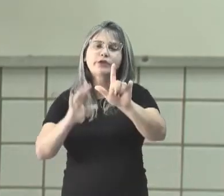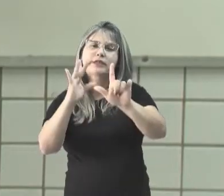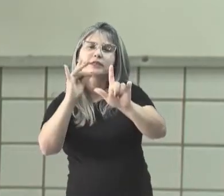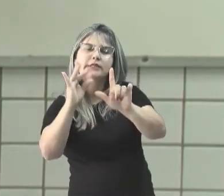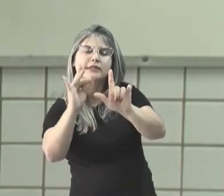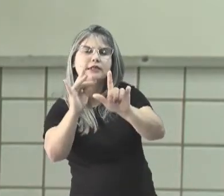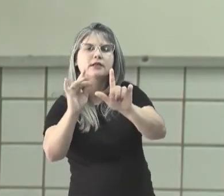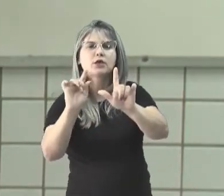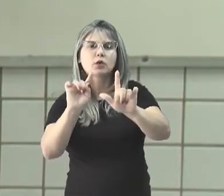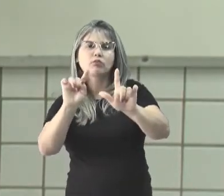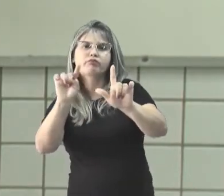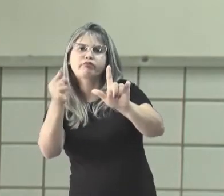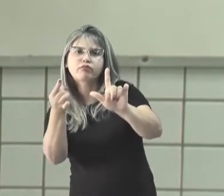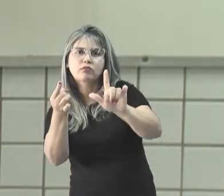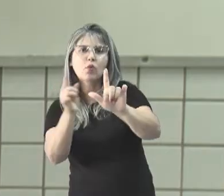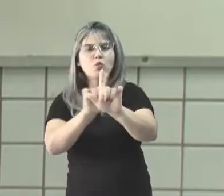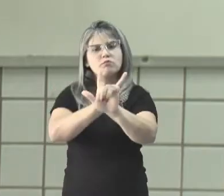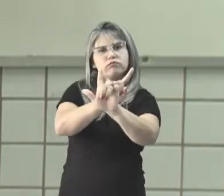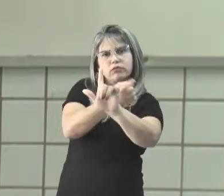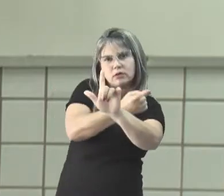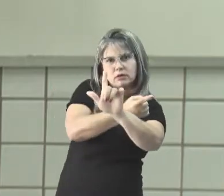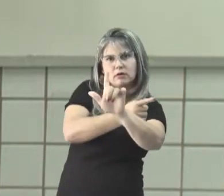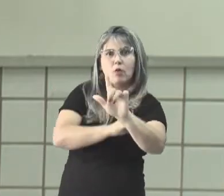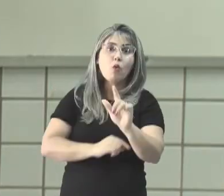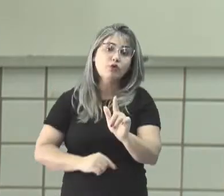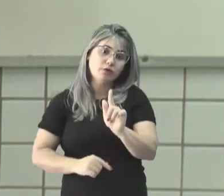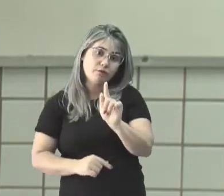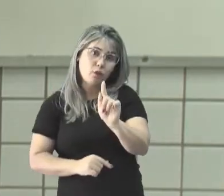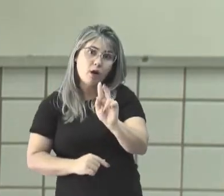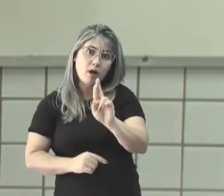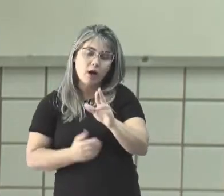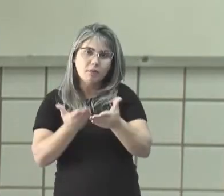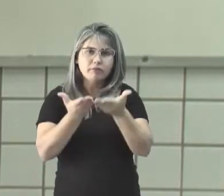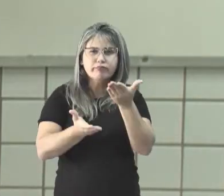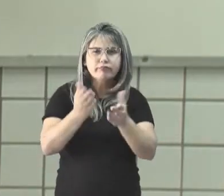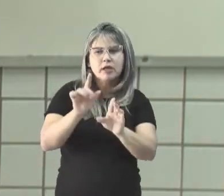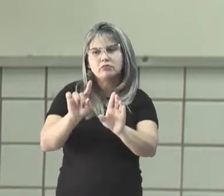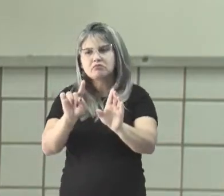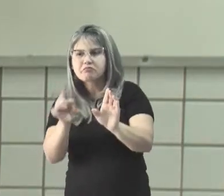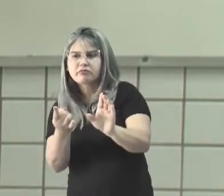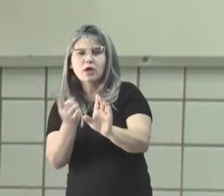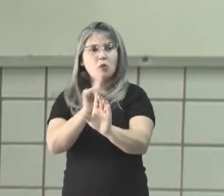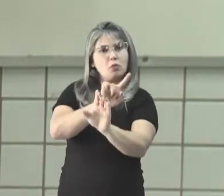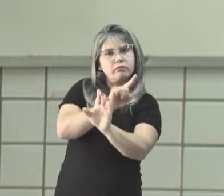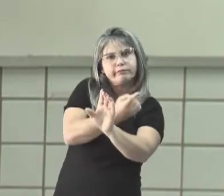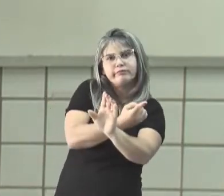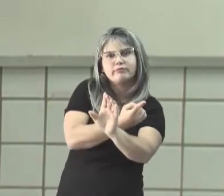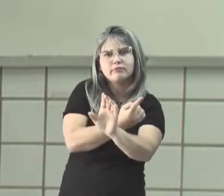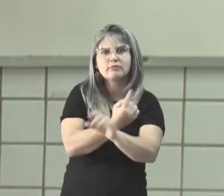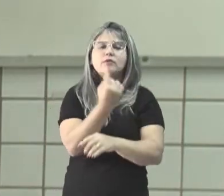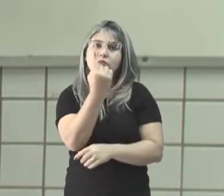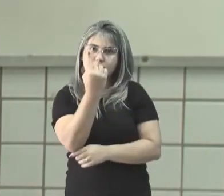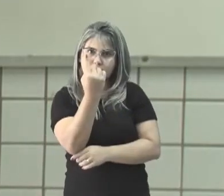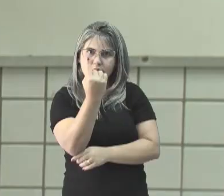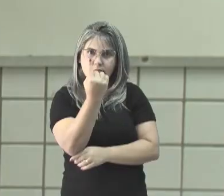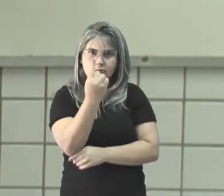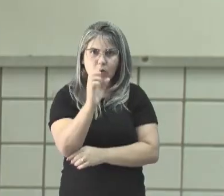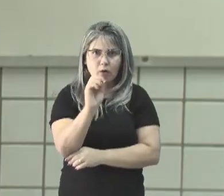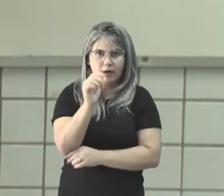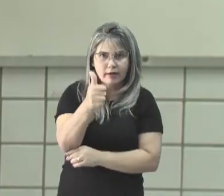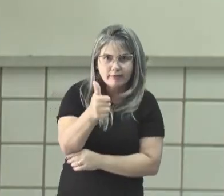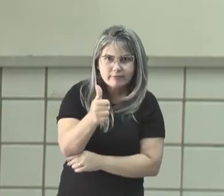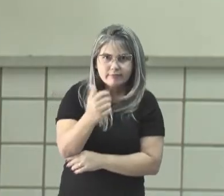de unidade, se for para a esquerda, de 1 em 1 casa. Se for para a direita, de 1 em 1 casa também. Beleza, gente?